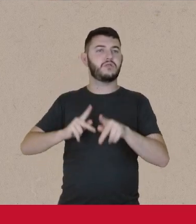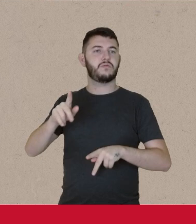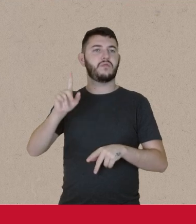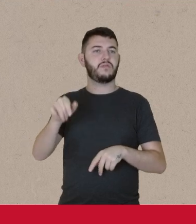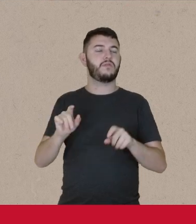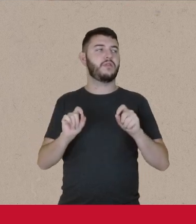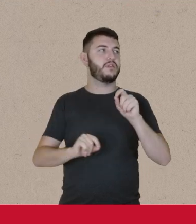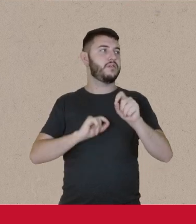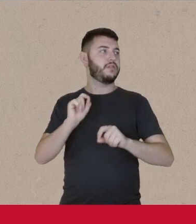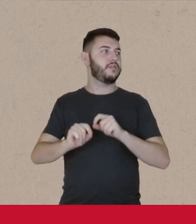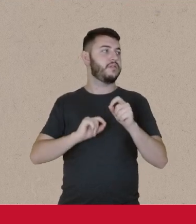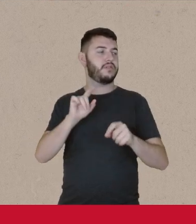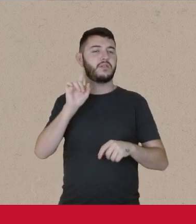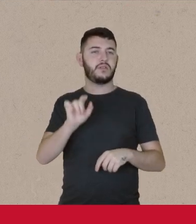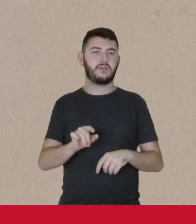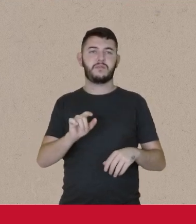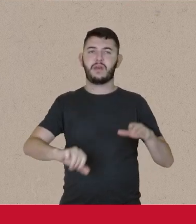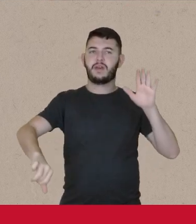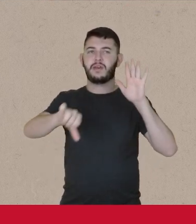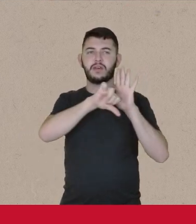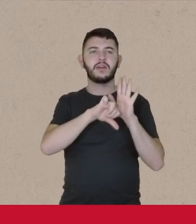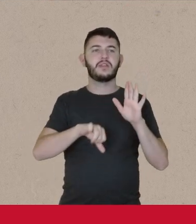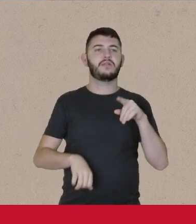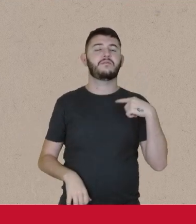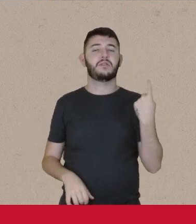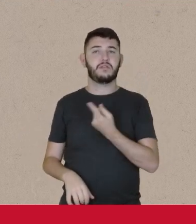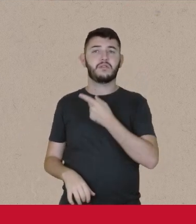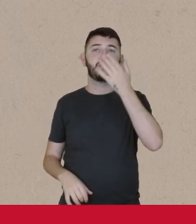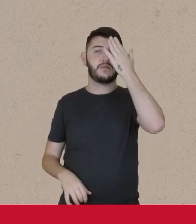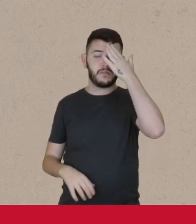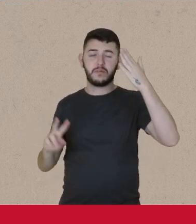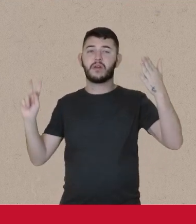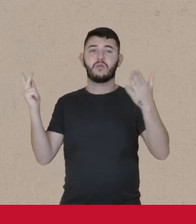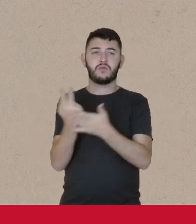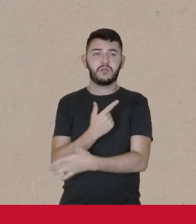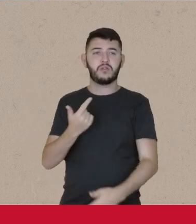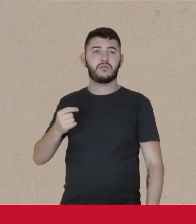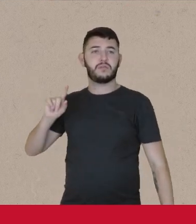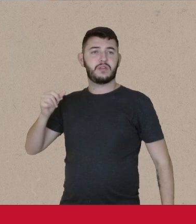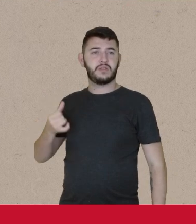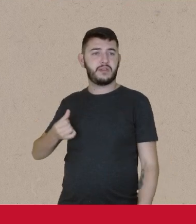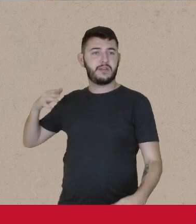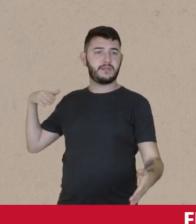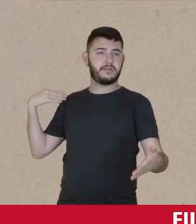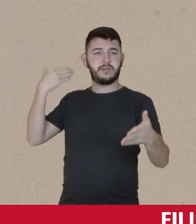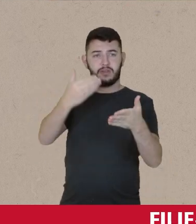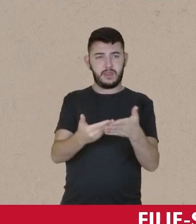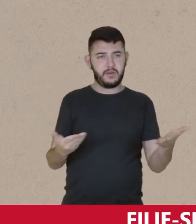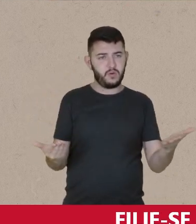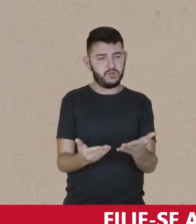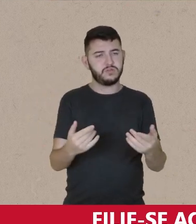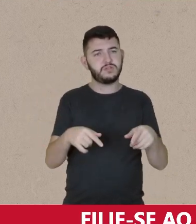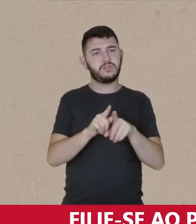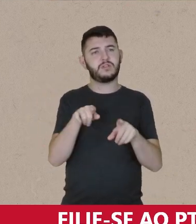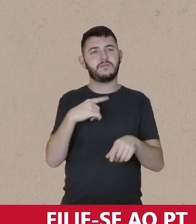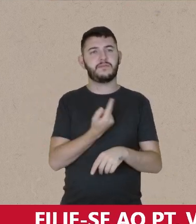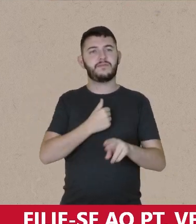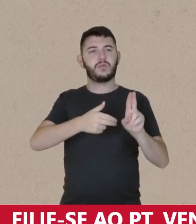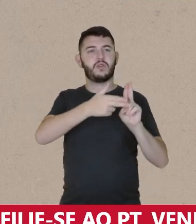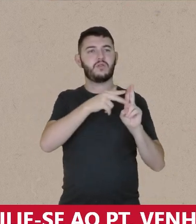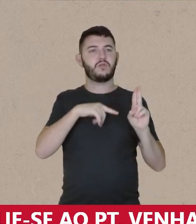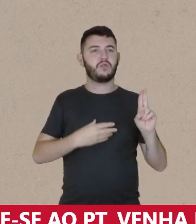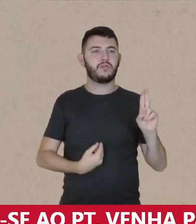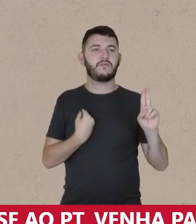da austeridade. Então, isso é crime que começou desde 2016, e é isso que está passando, infelizmente, o nosso SUS,